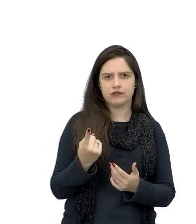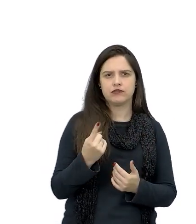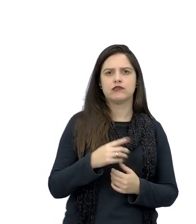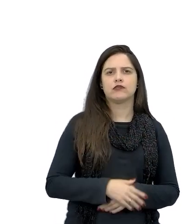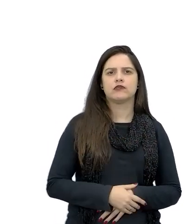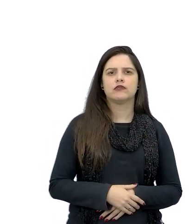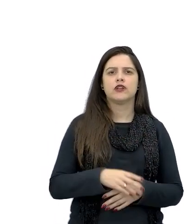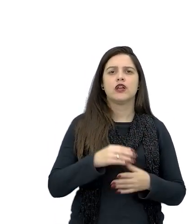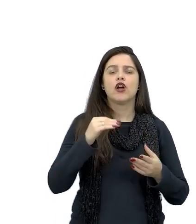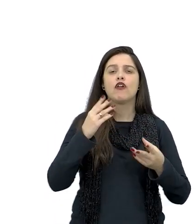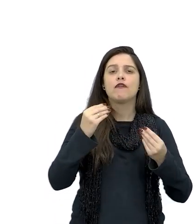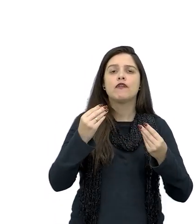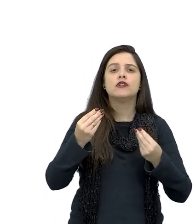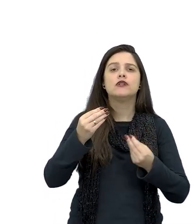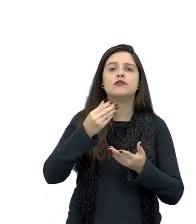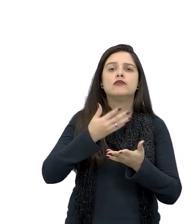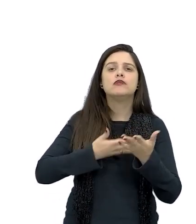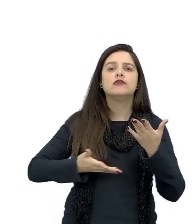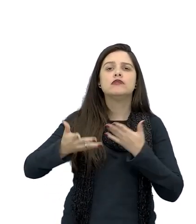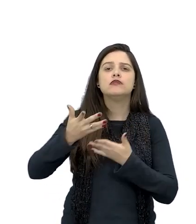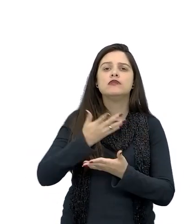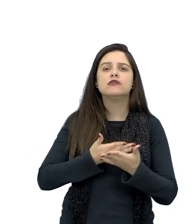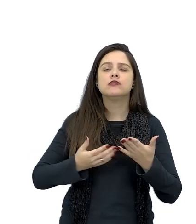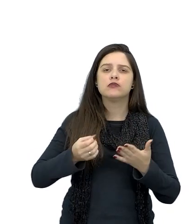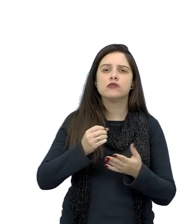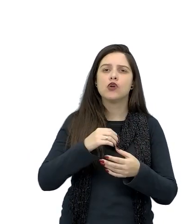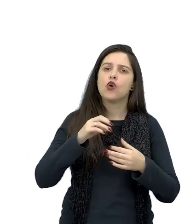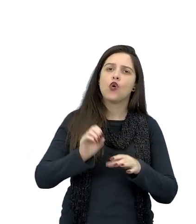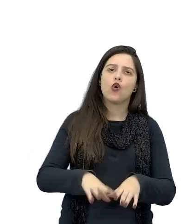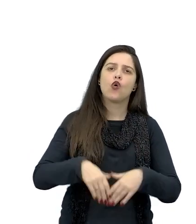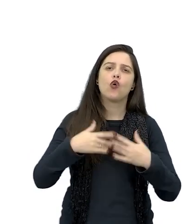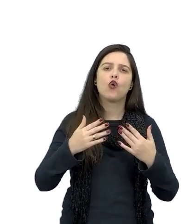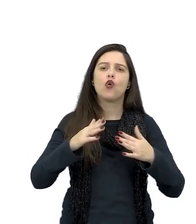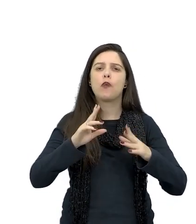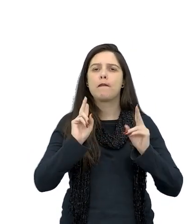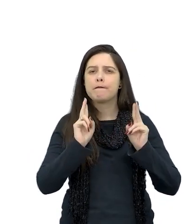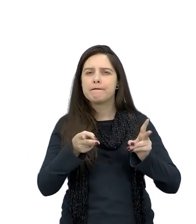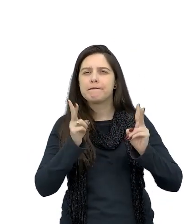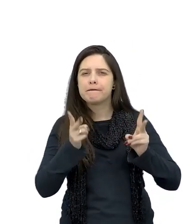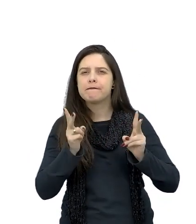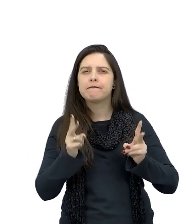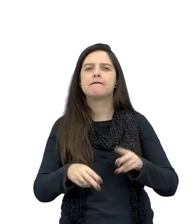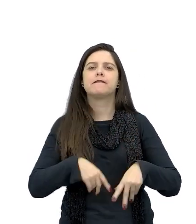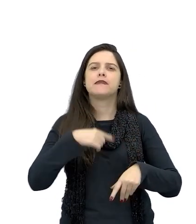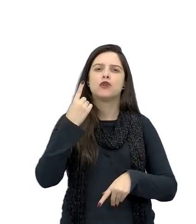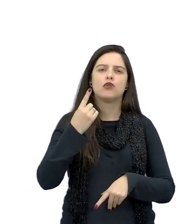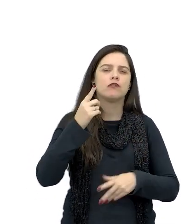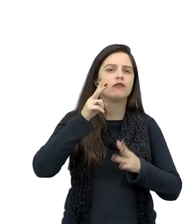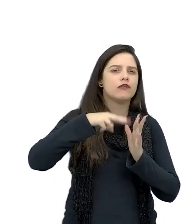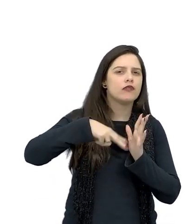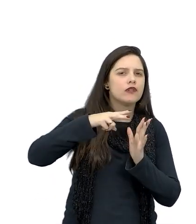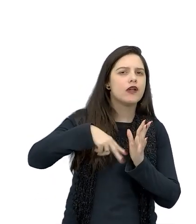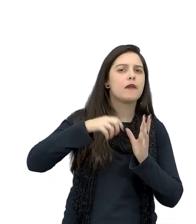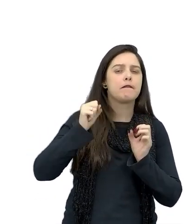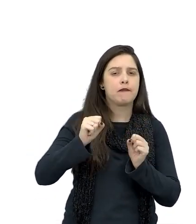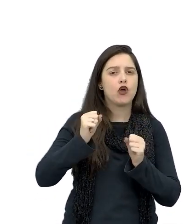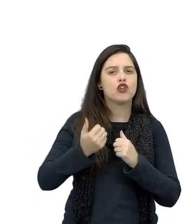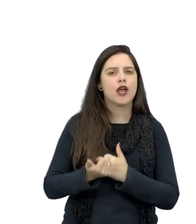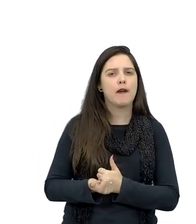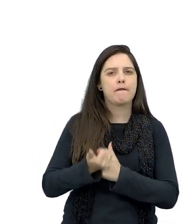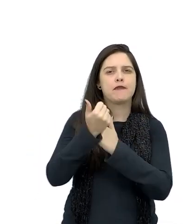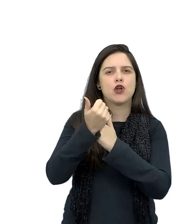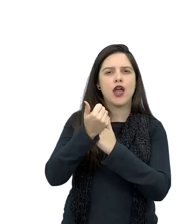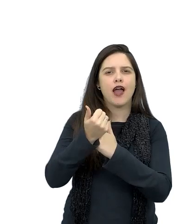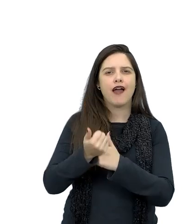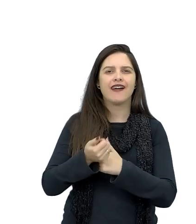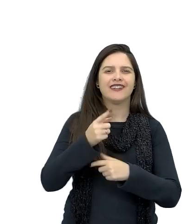Há uma boa interação entre a leitura e a escrita, ou seja, ler e ouvir leituras pode apoiar o